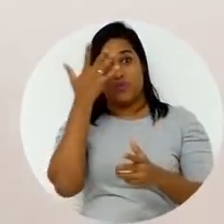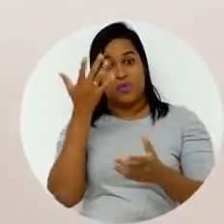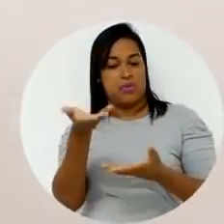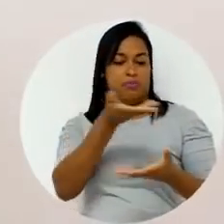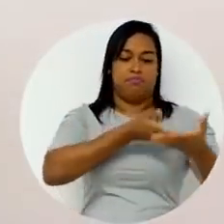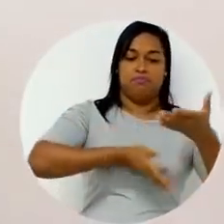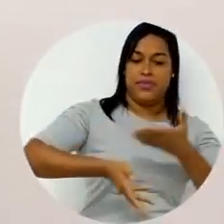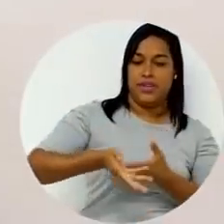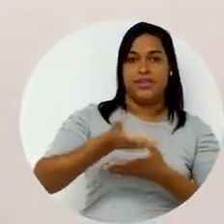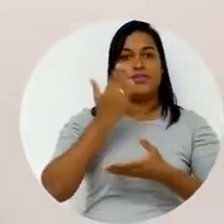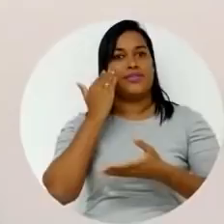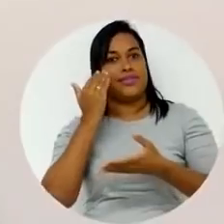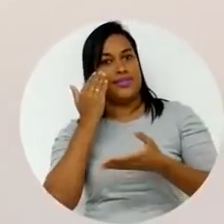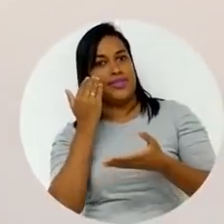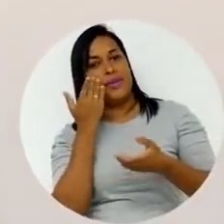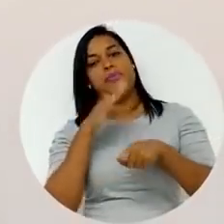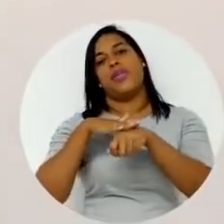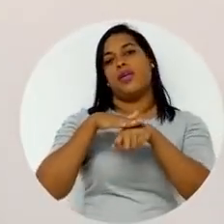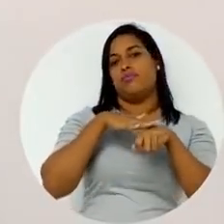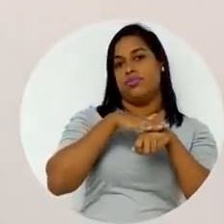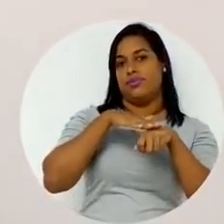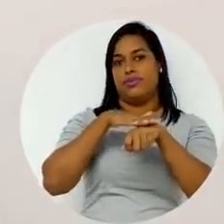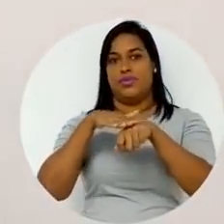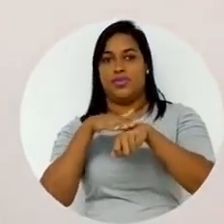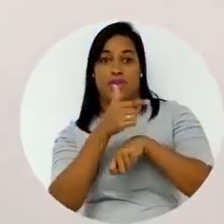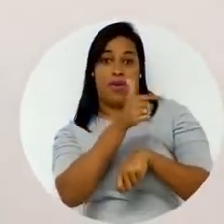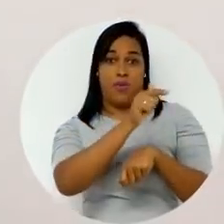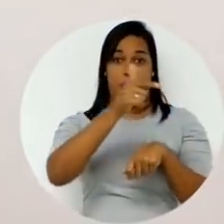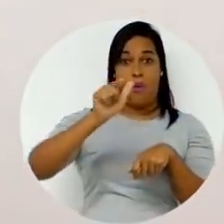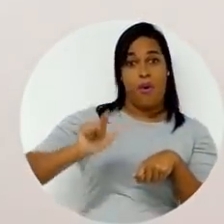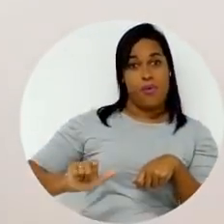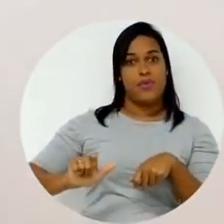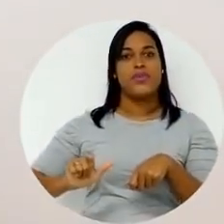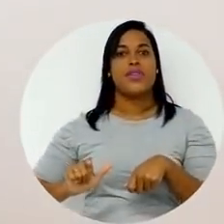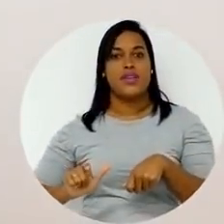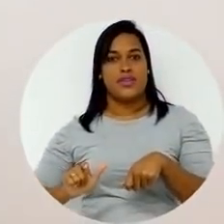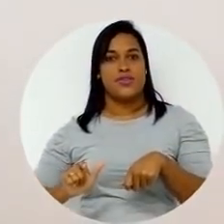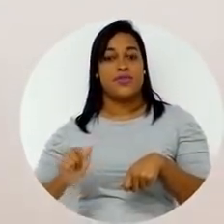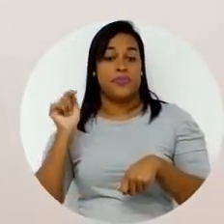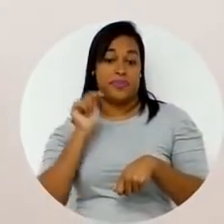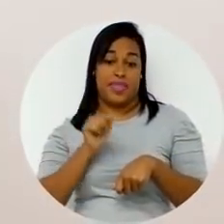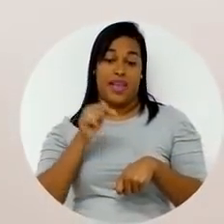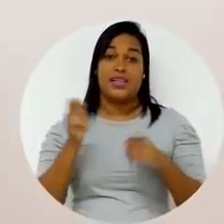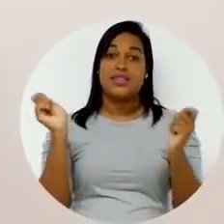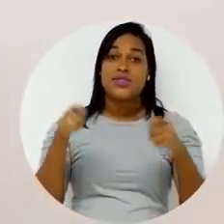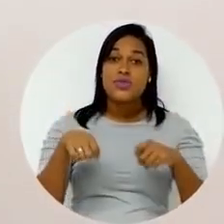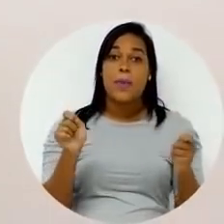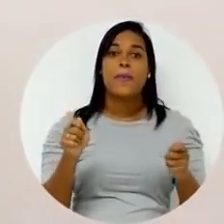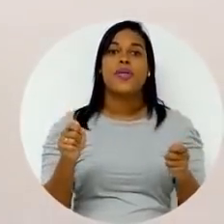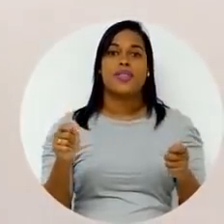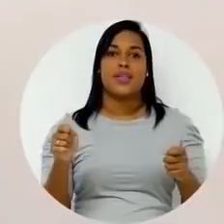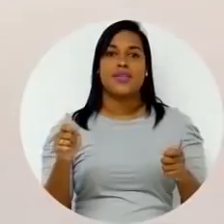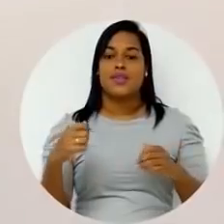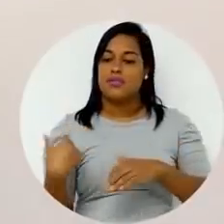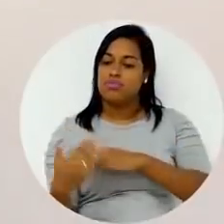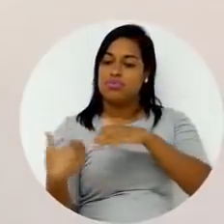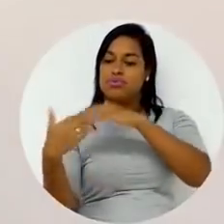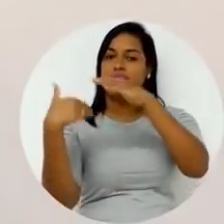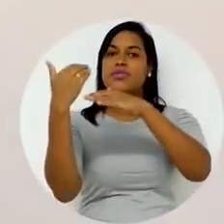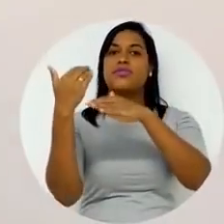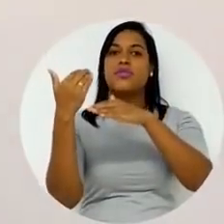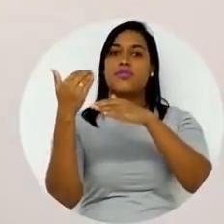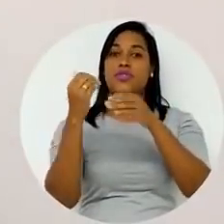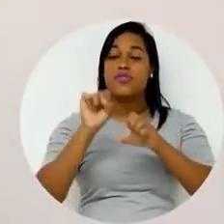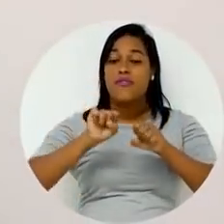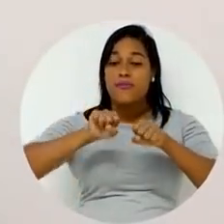pessoas interagirem, saber se articularem com outras, tal. Então, essas competências elas vão sendo construídas, vão